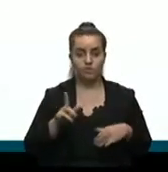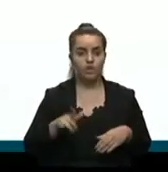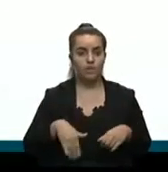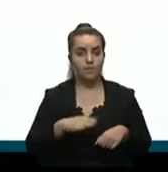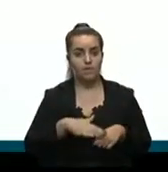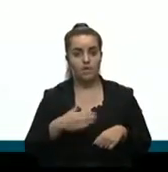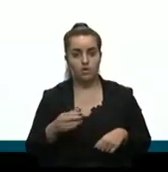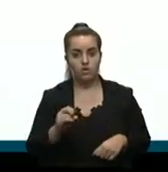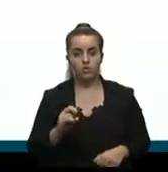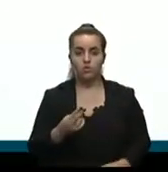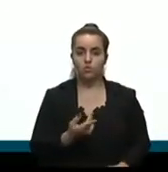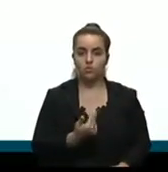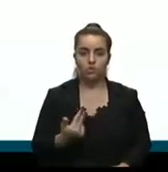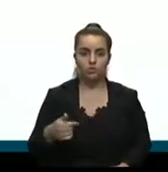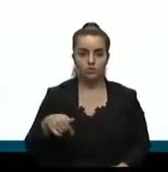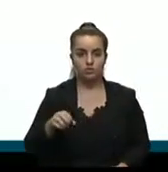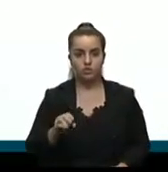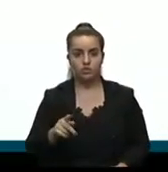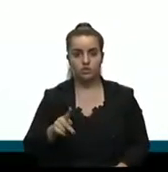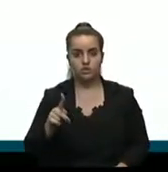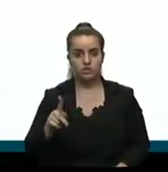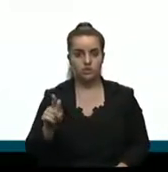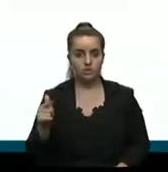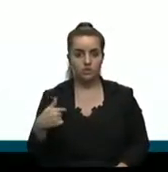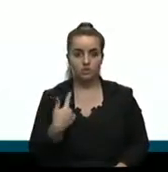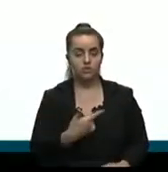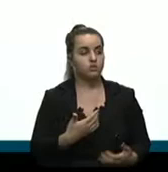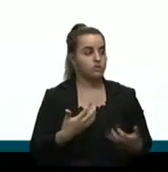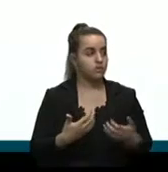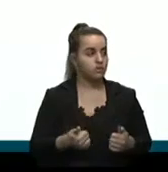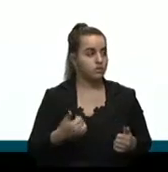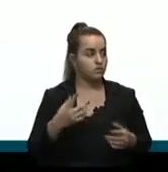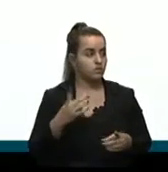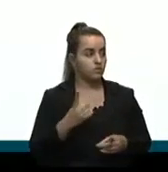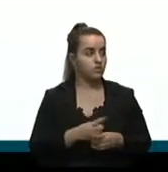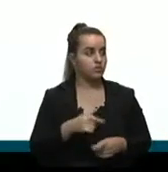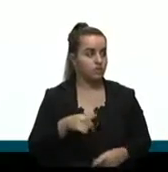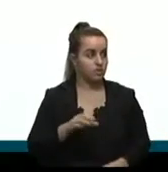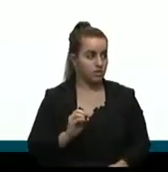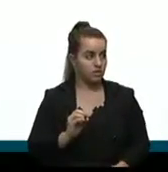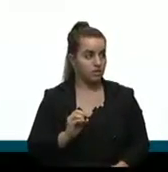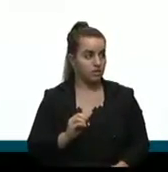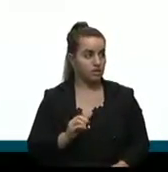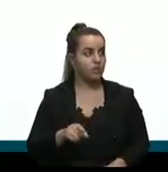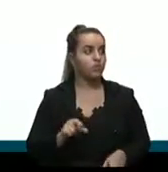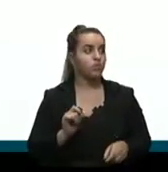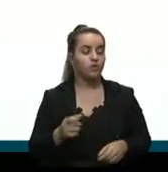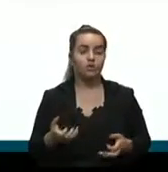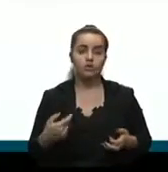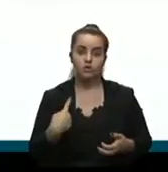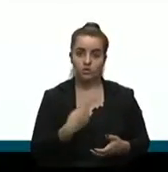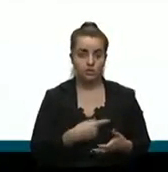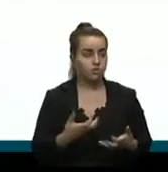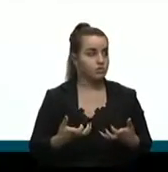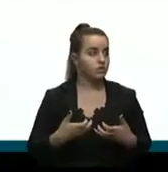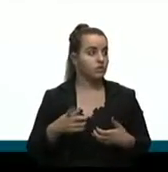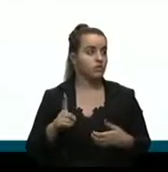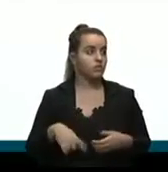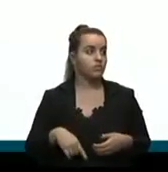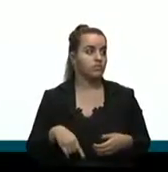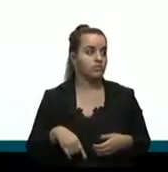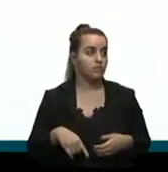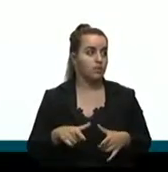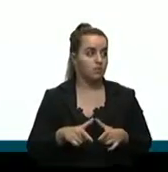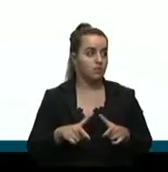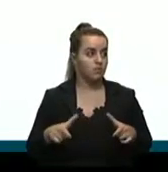maior ou igual que 70 quilos. Então, localizamos o 70 na curva normal e o que nós queremos é maior ou igual,